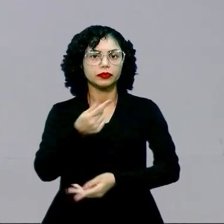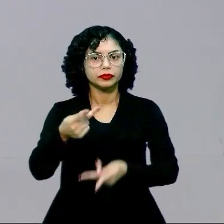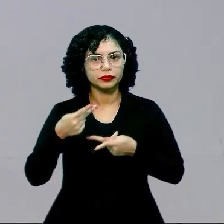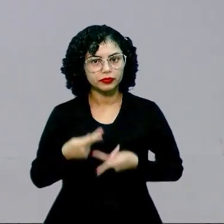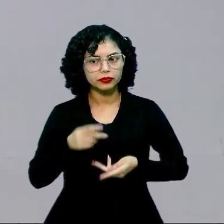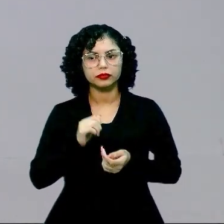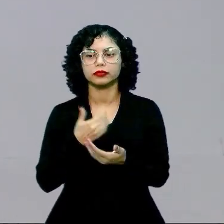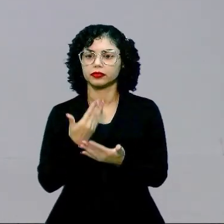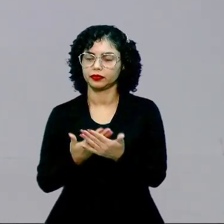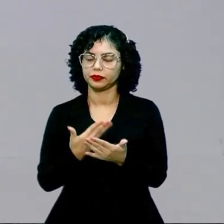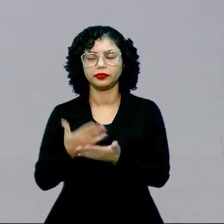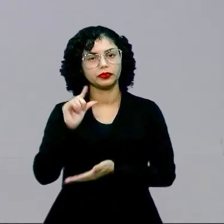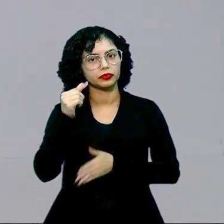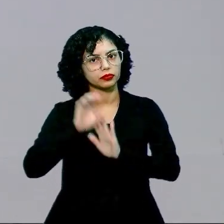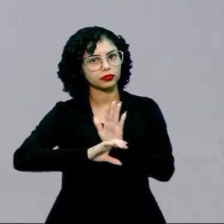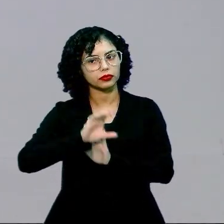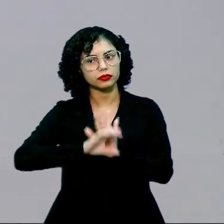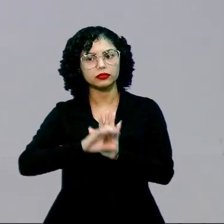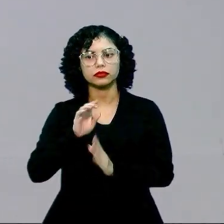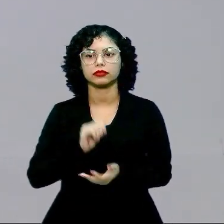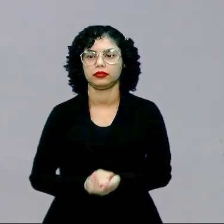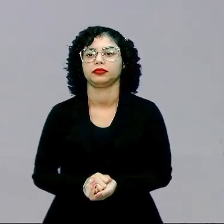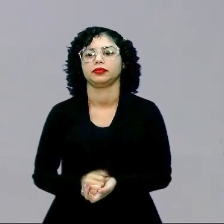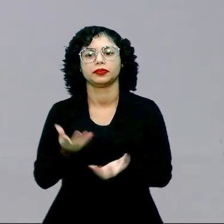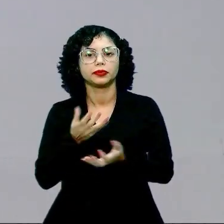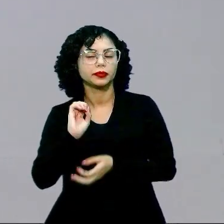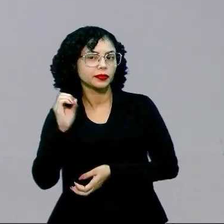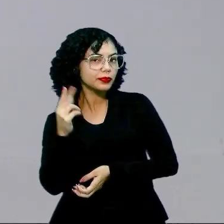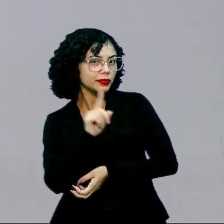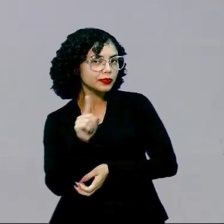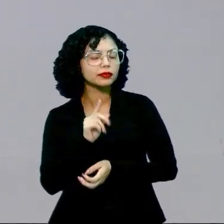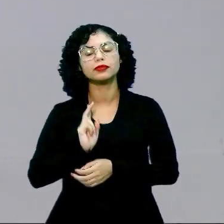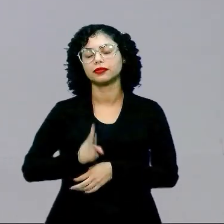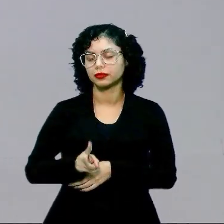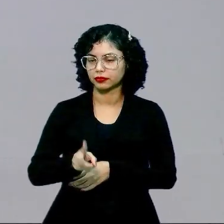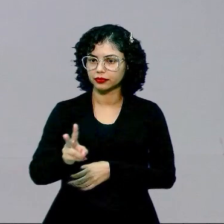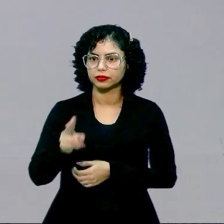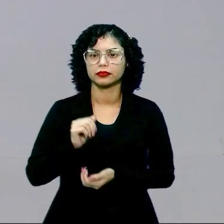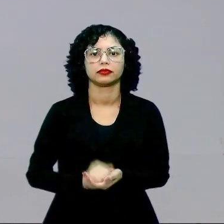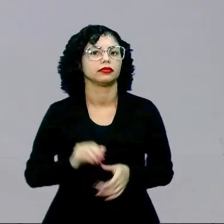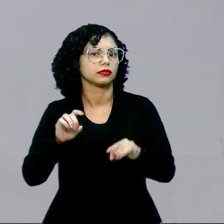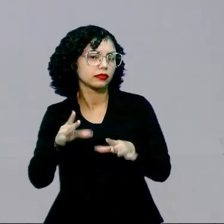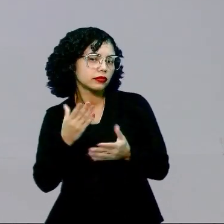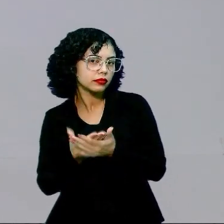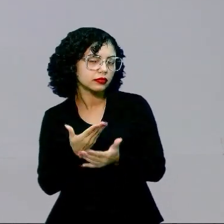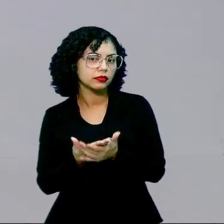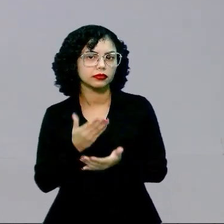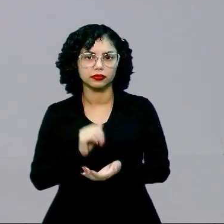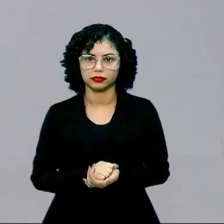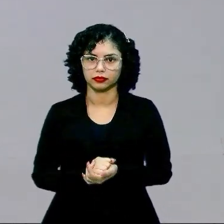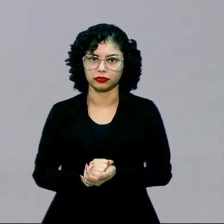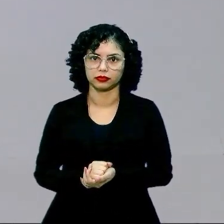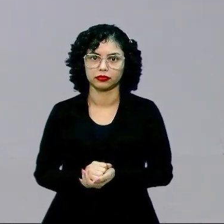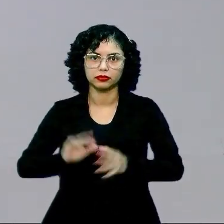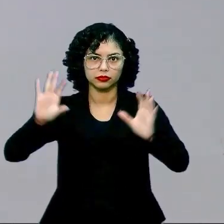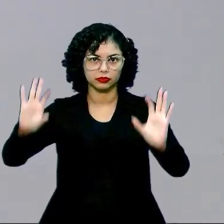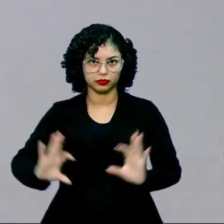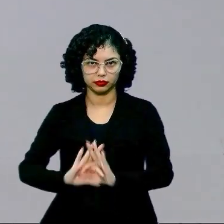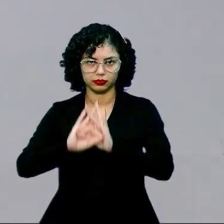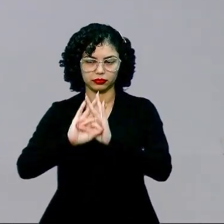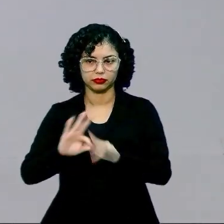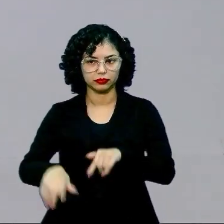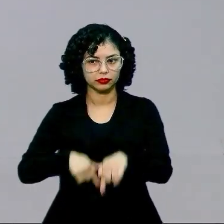convido a estudar um conteúdo aí que, querendo ou não, é uma continuação da última aula, que foi sobre